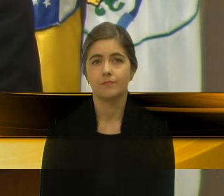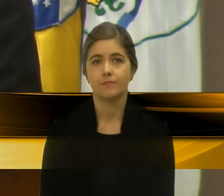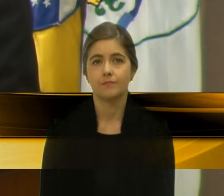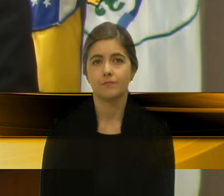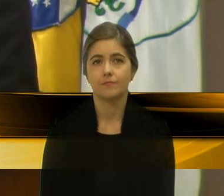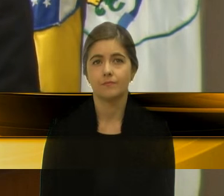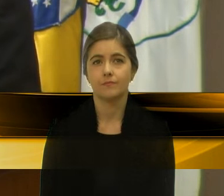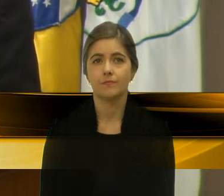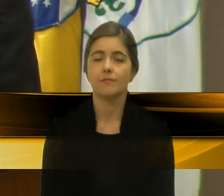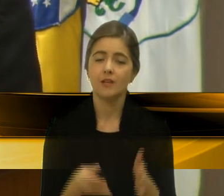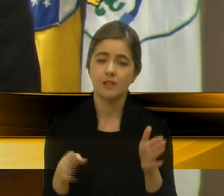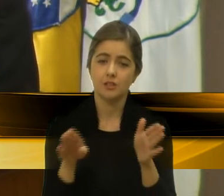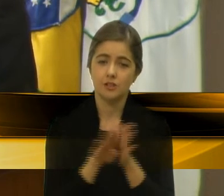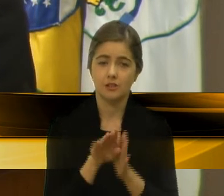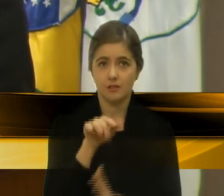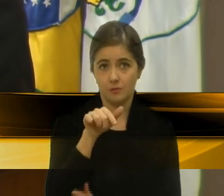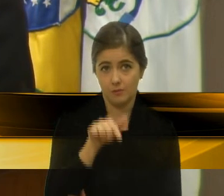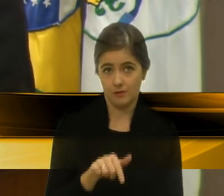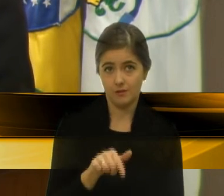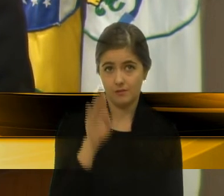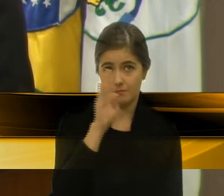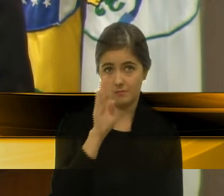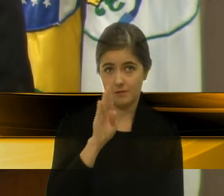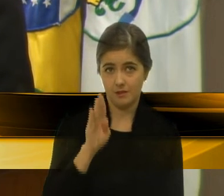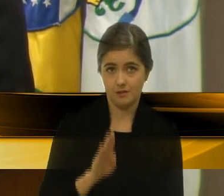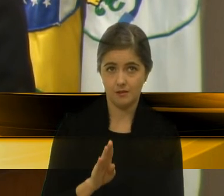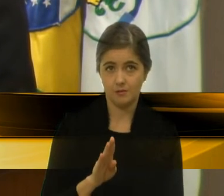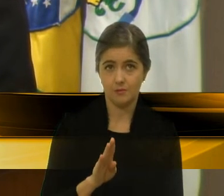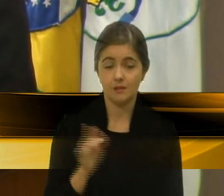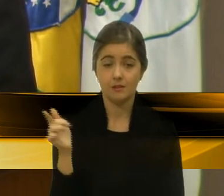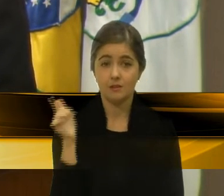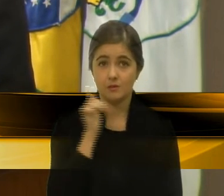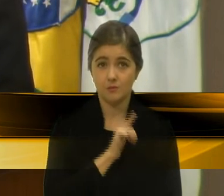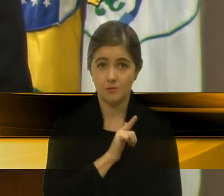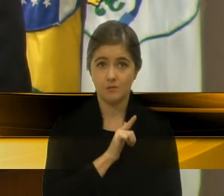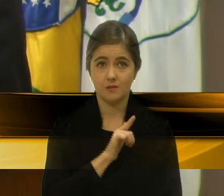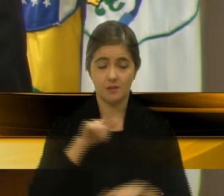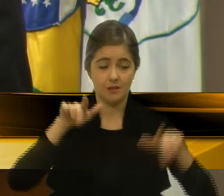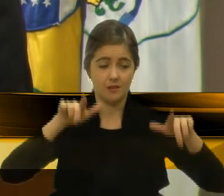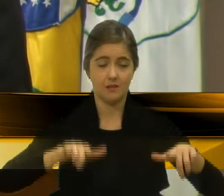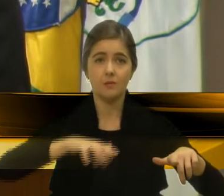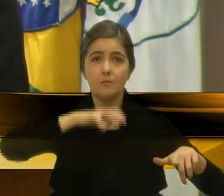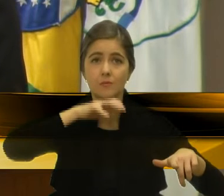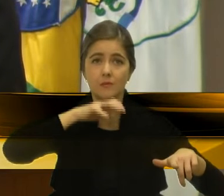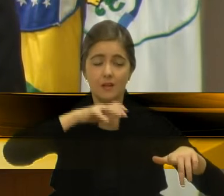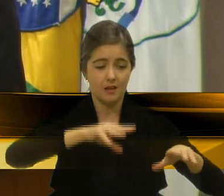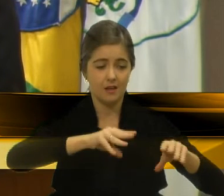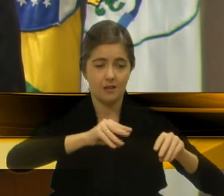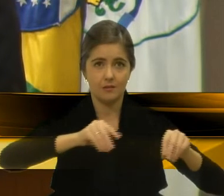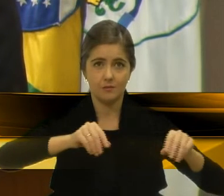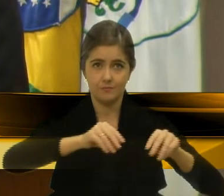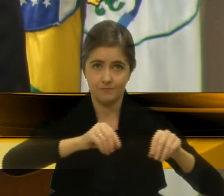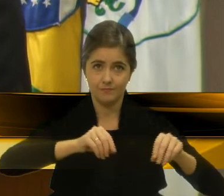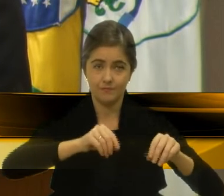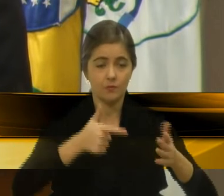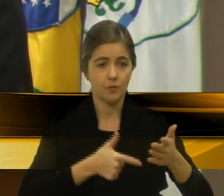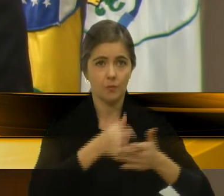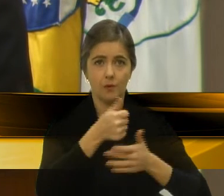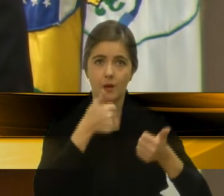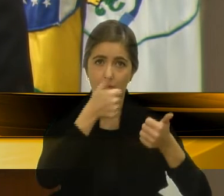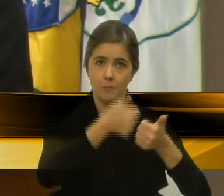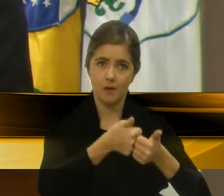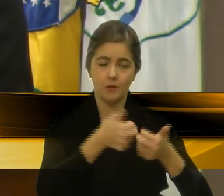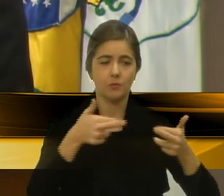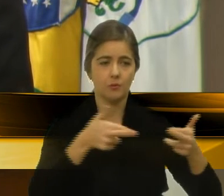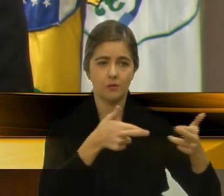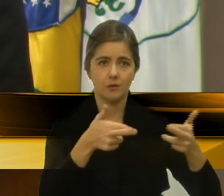Chegando por aqui, eles adquiriram uma extensão de terra situada na Fazenda Raposa, próxima ao Rio Piaí,